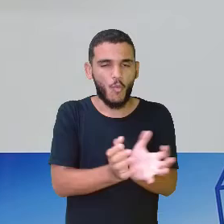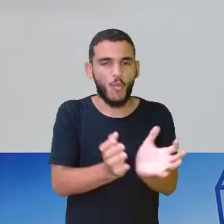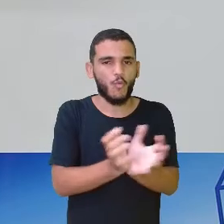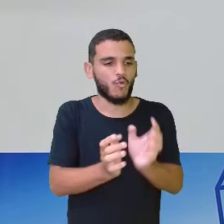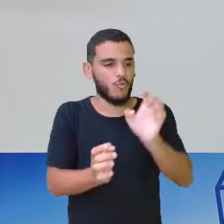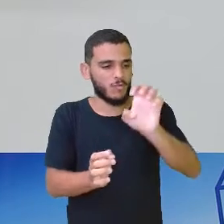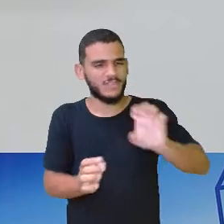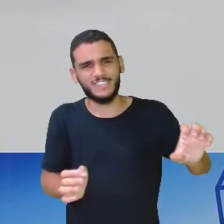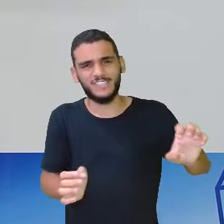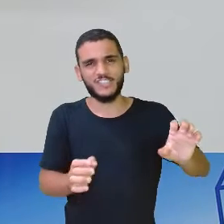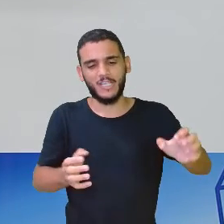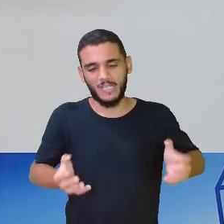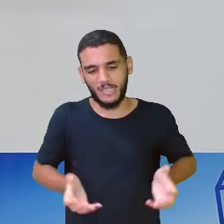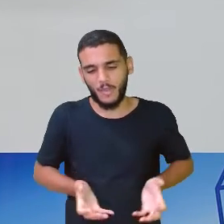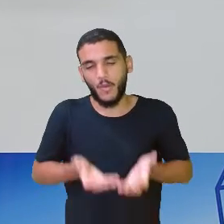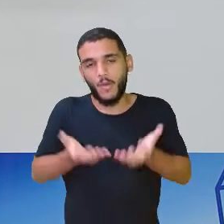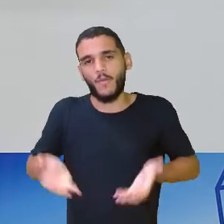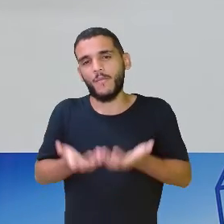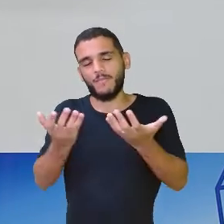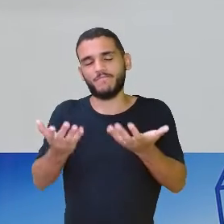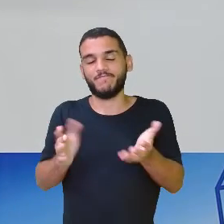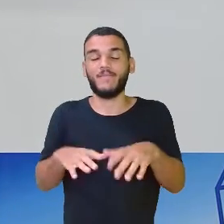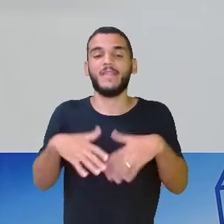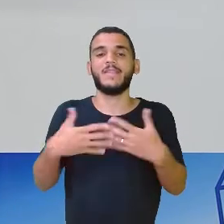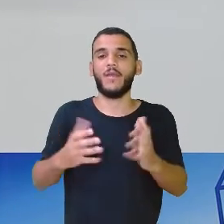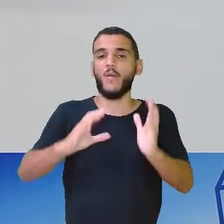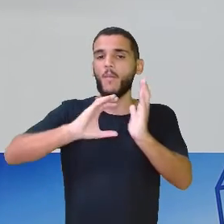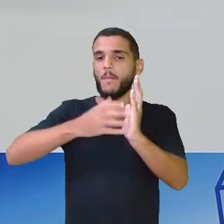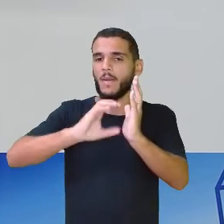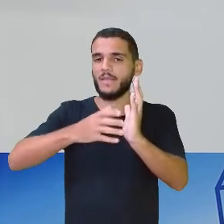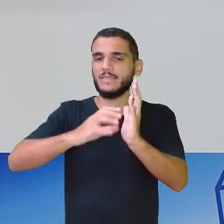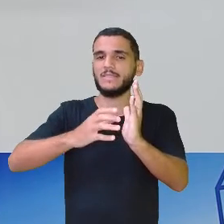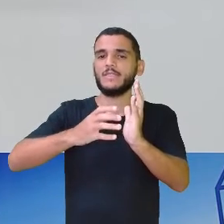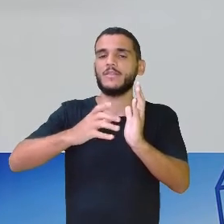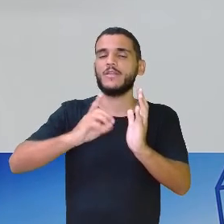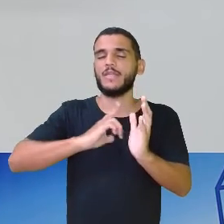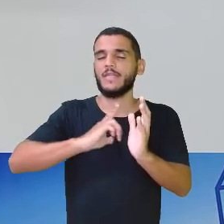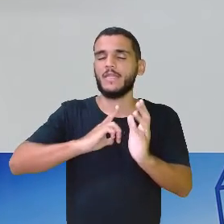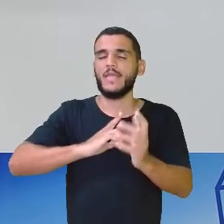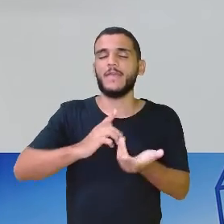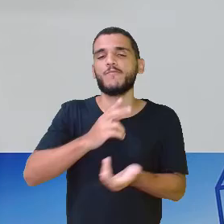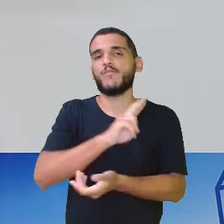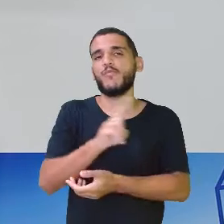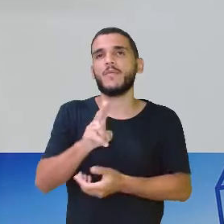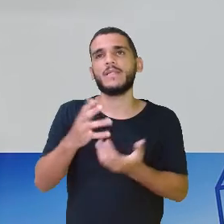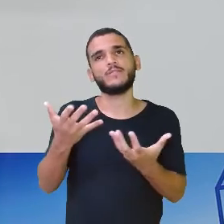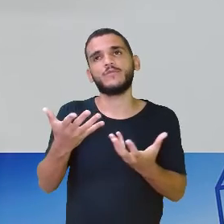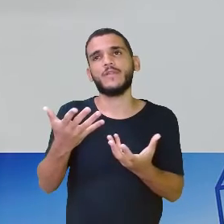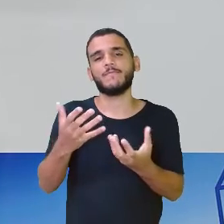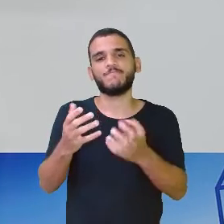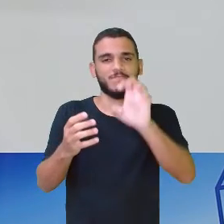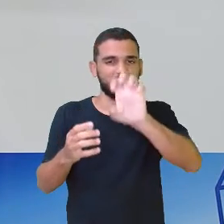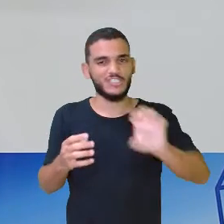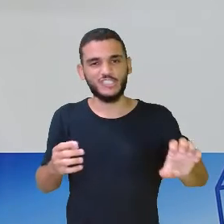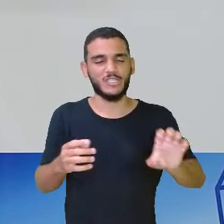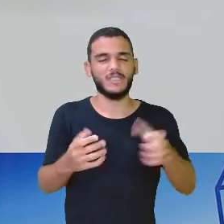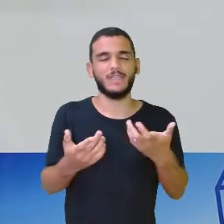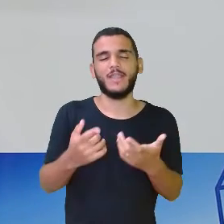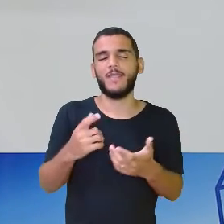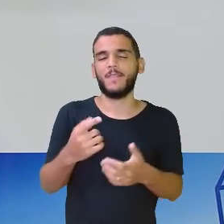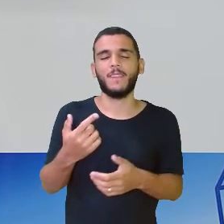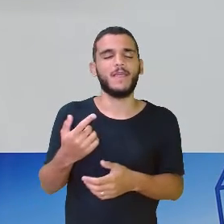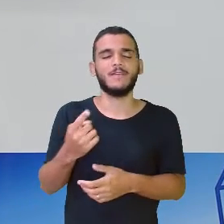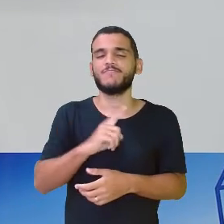se coloca como de esquerda, ele não vai atacar outro grupo de esquerda. Se ele coloca aquele grupo